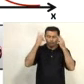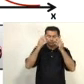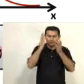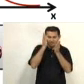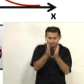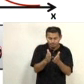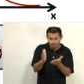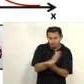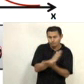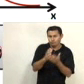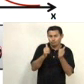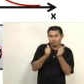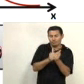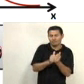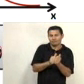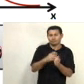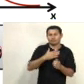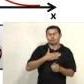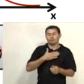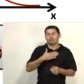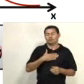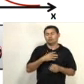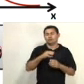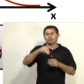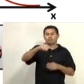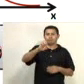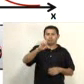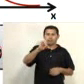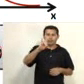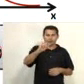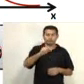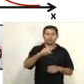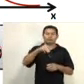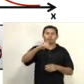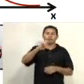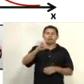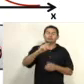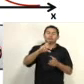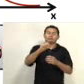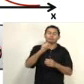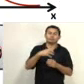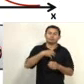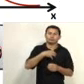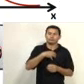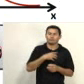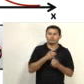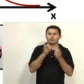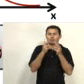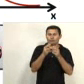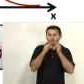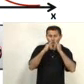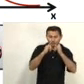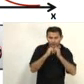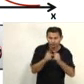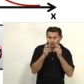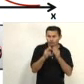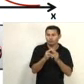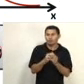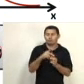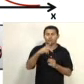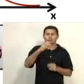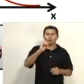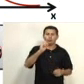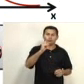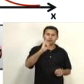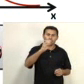ela é distribuída ao redor da minha média. A média que define a posição, como esses dados estão